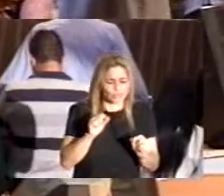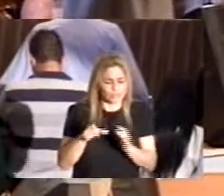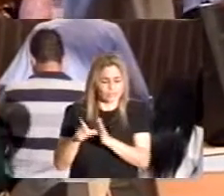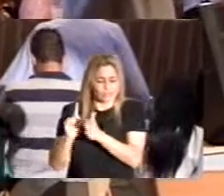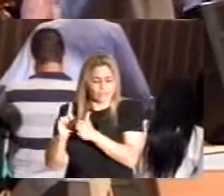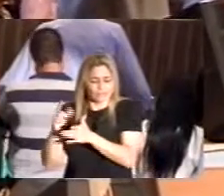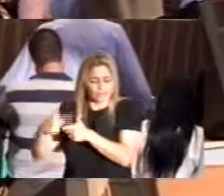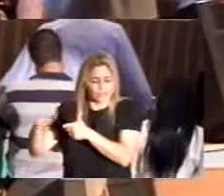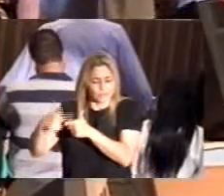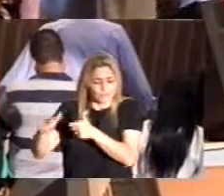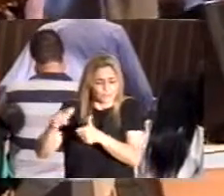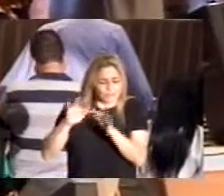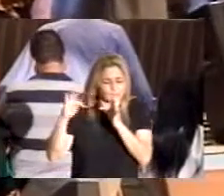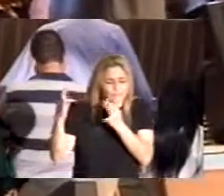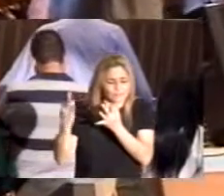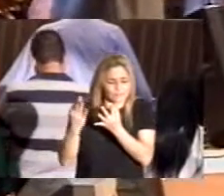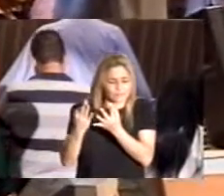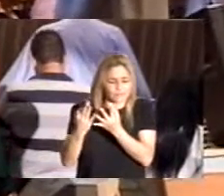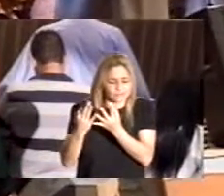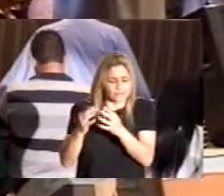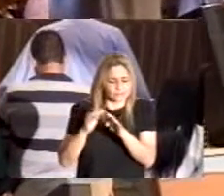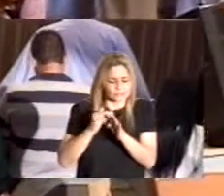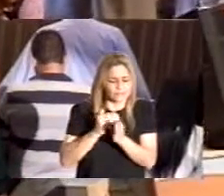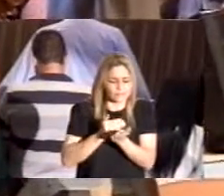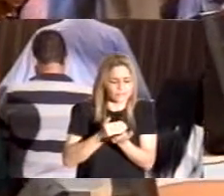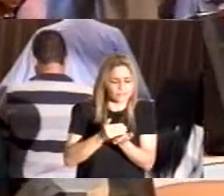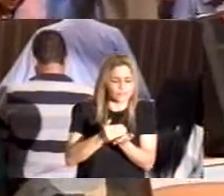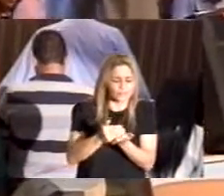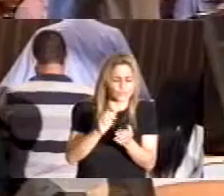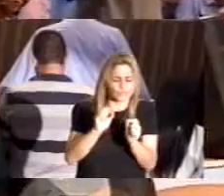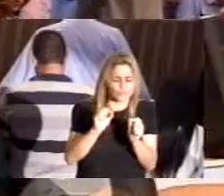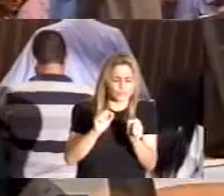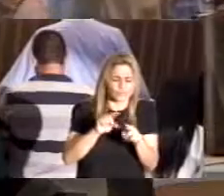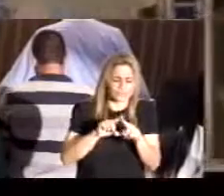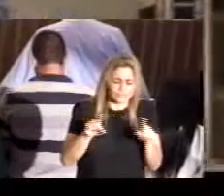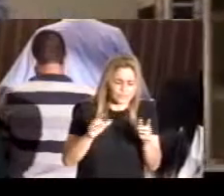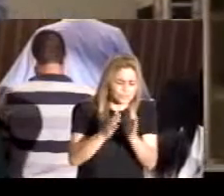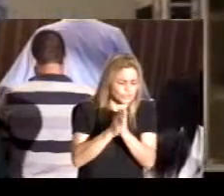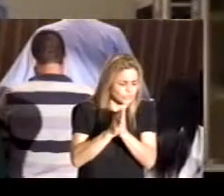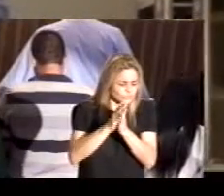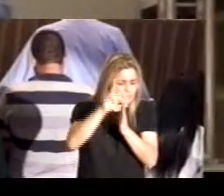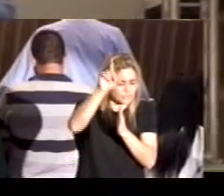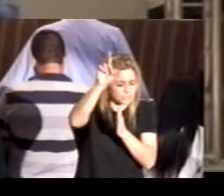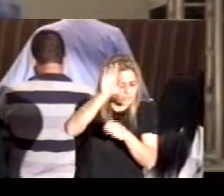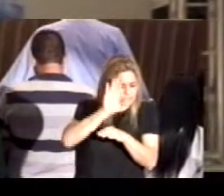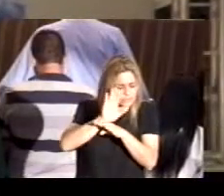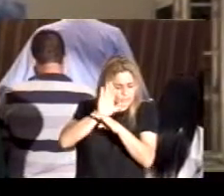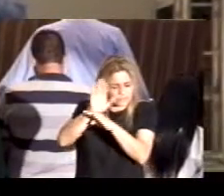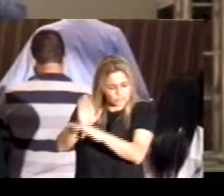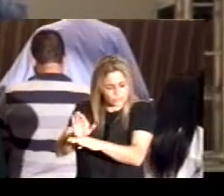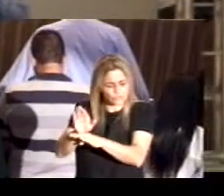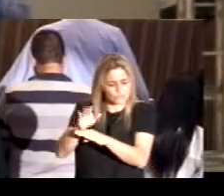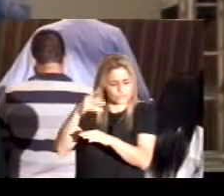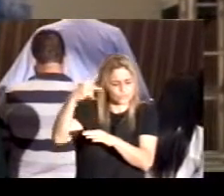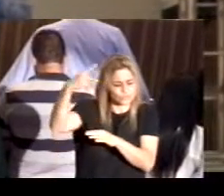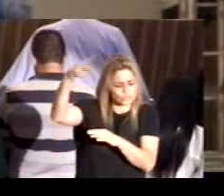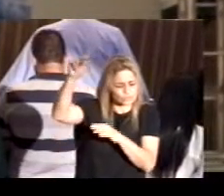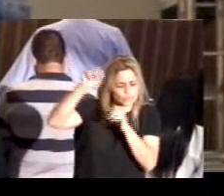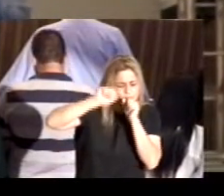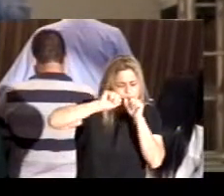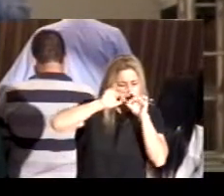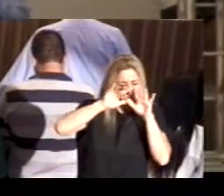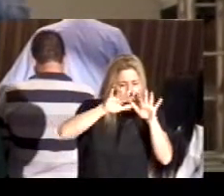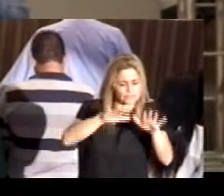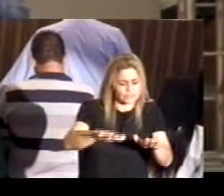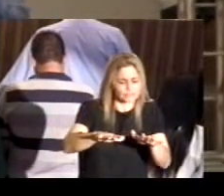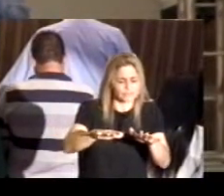cá. Ô Senhor, eu quero te pedir que eles não voltem sozinhos. Que a bênção do Senhor